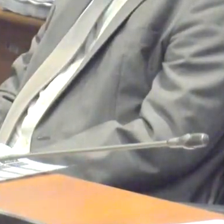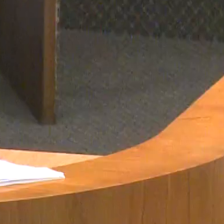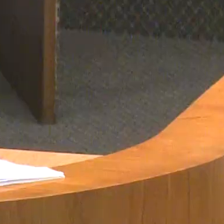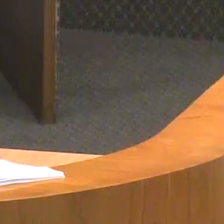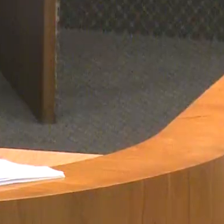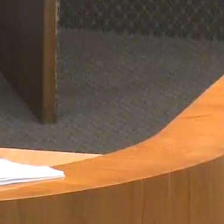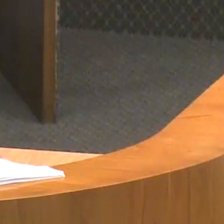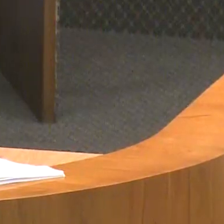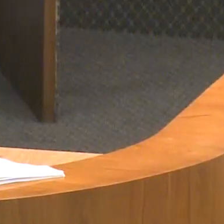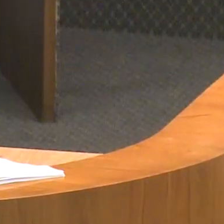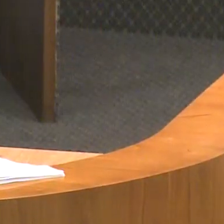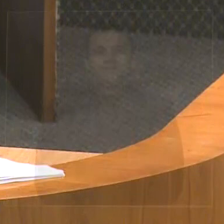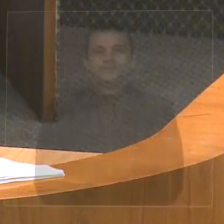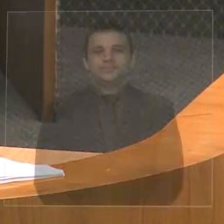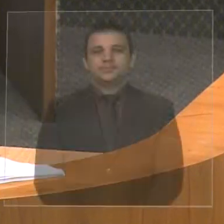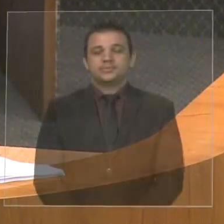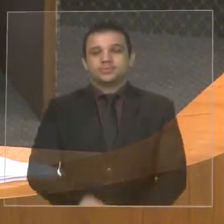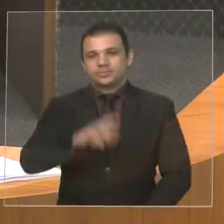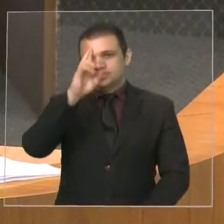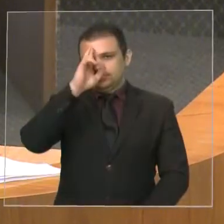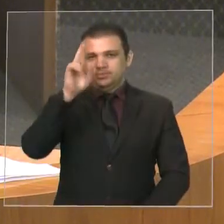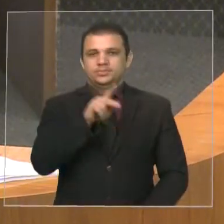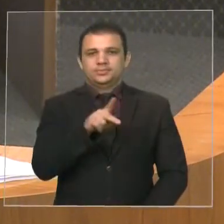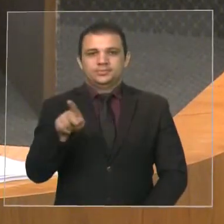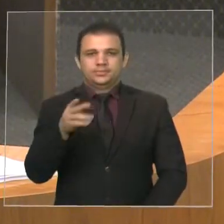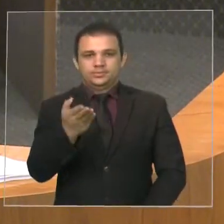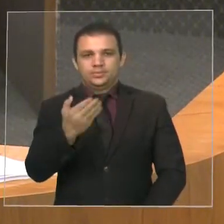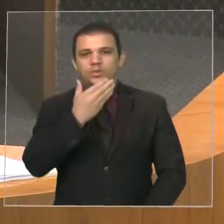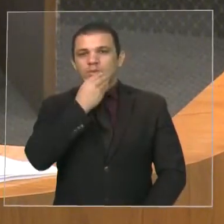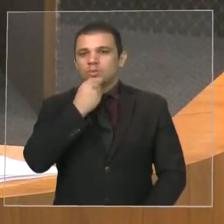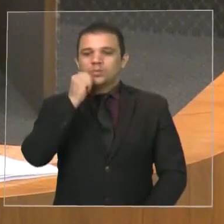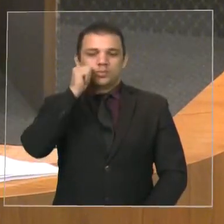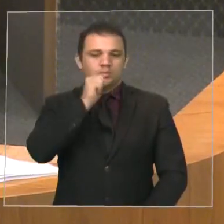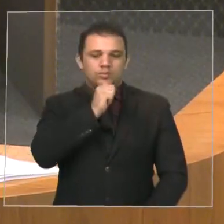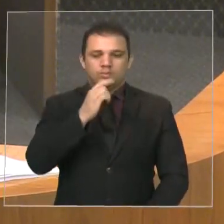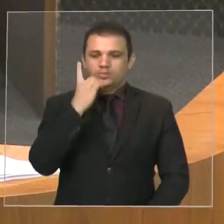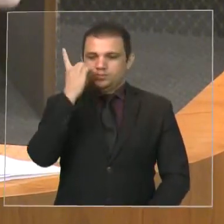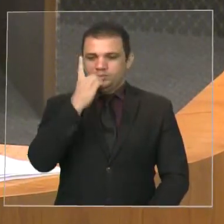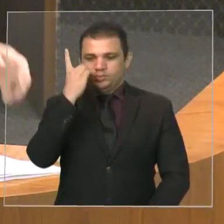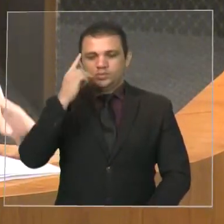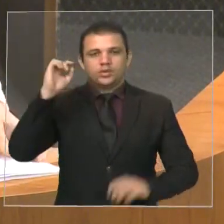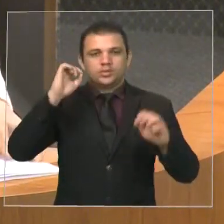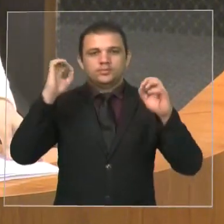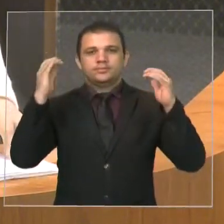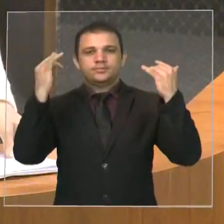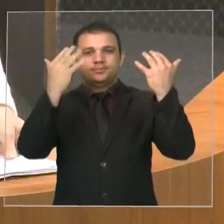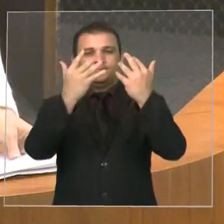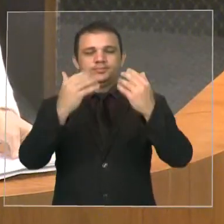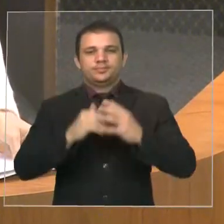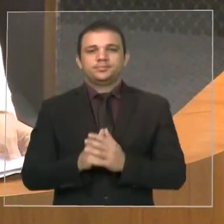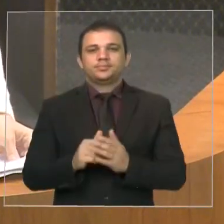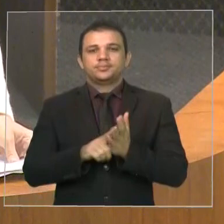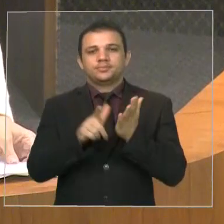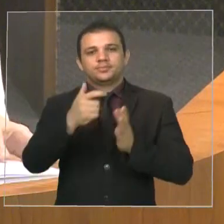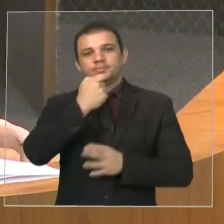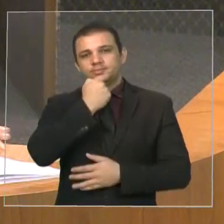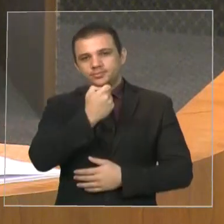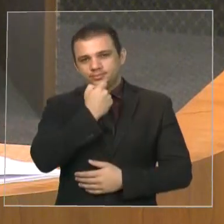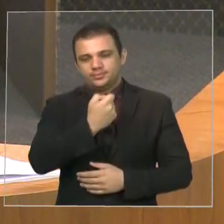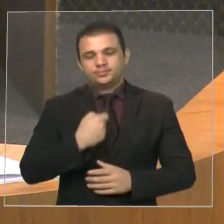Senhor presidente, senhoras e senhores deputados, galeria,